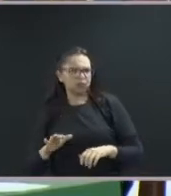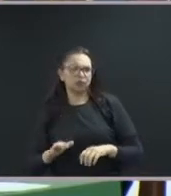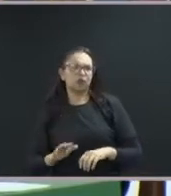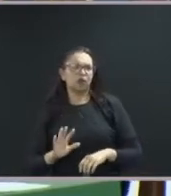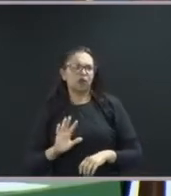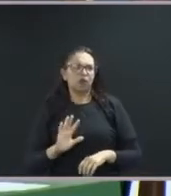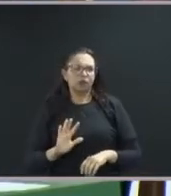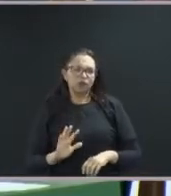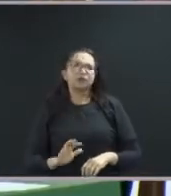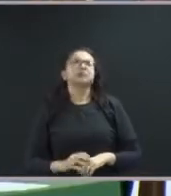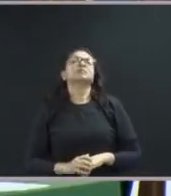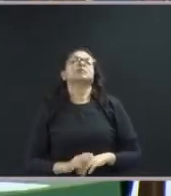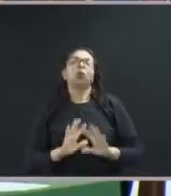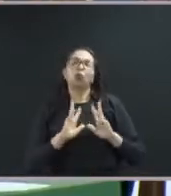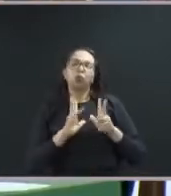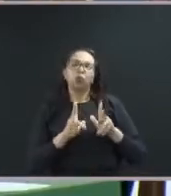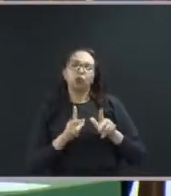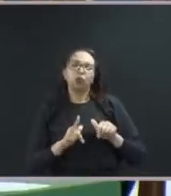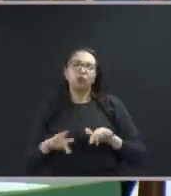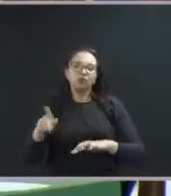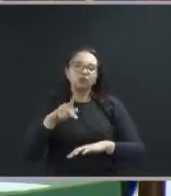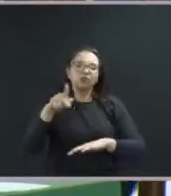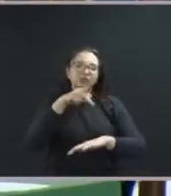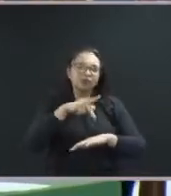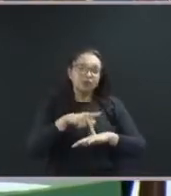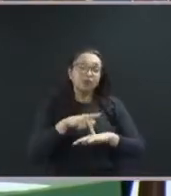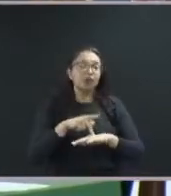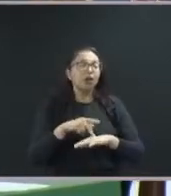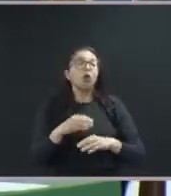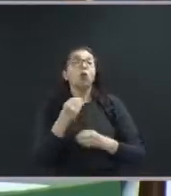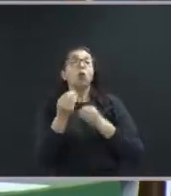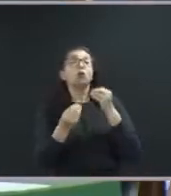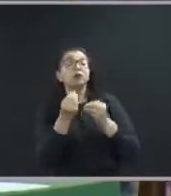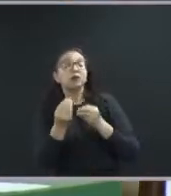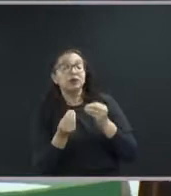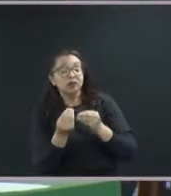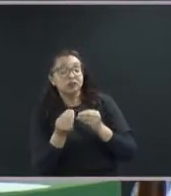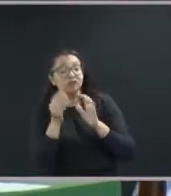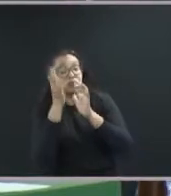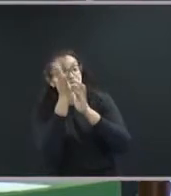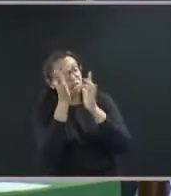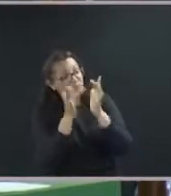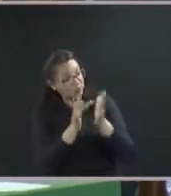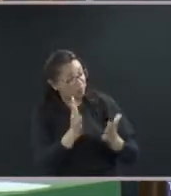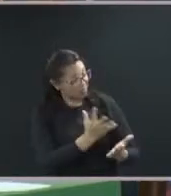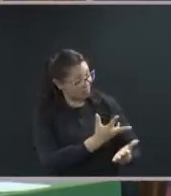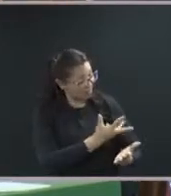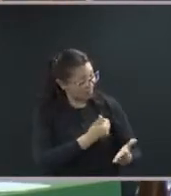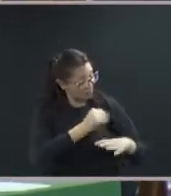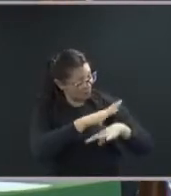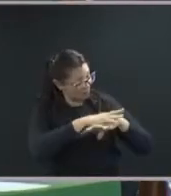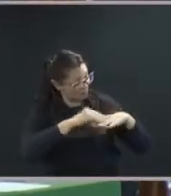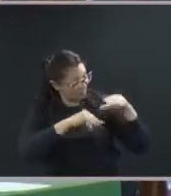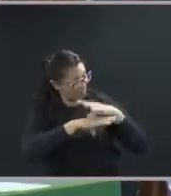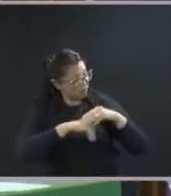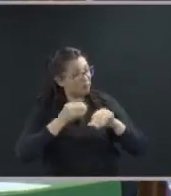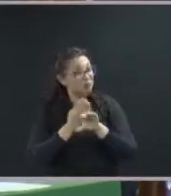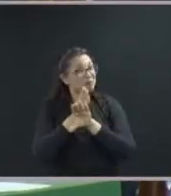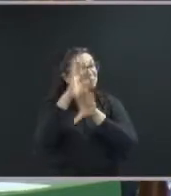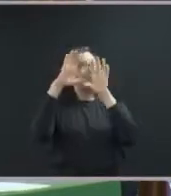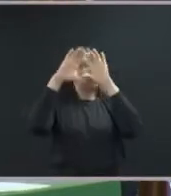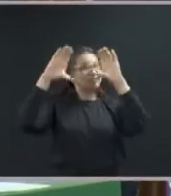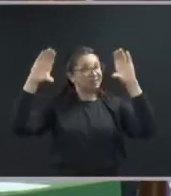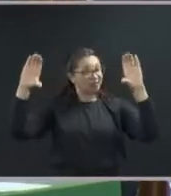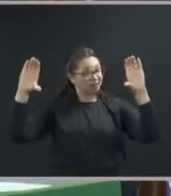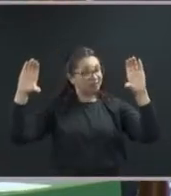a mensagem é, Jesus salva, cura, batiza e leva para o céu. Amém, querido? Aí eu mostrei tudo isso aqui